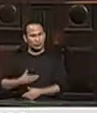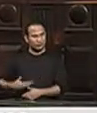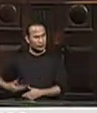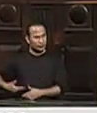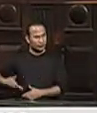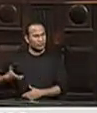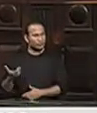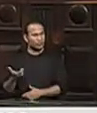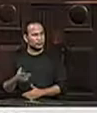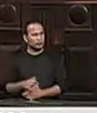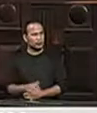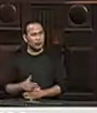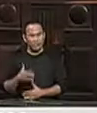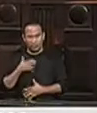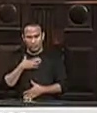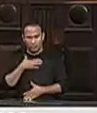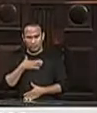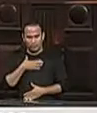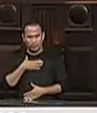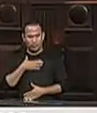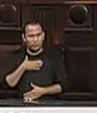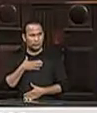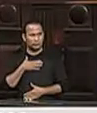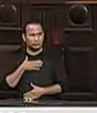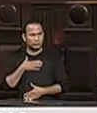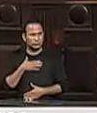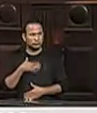dos políticos. E eu sou político.